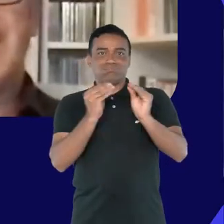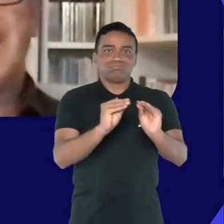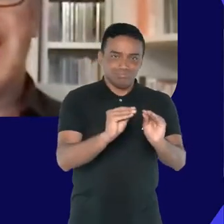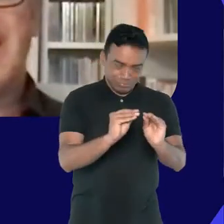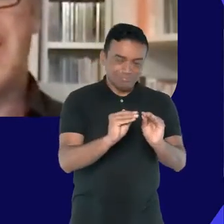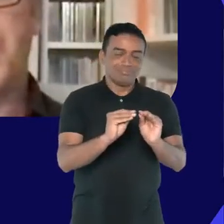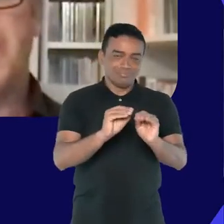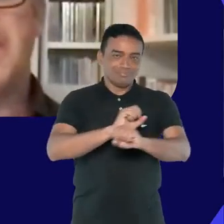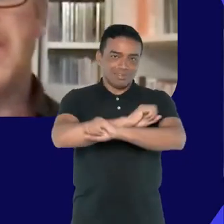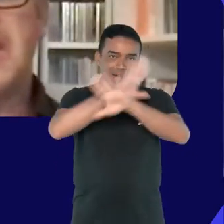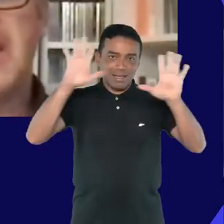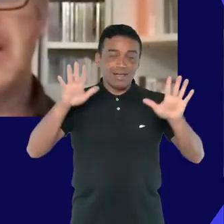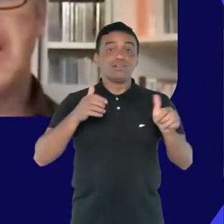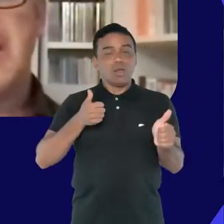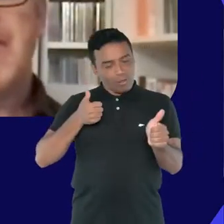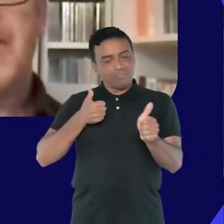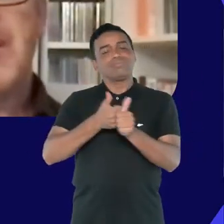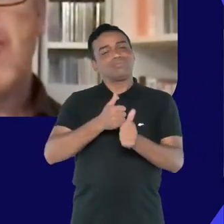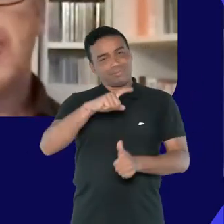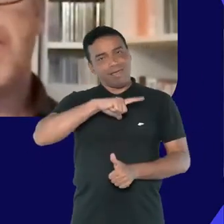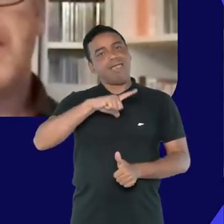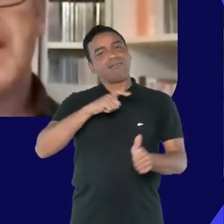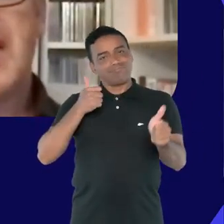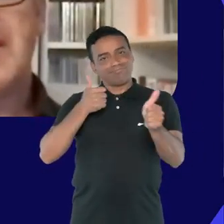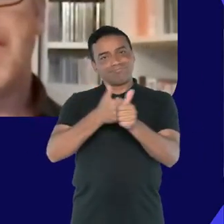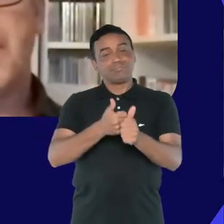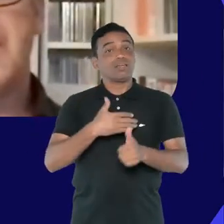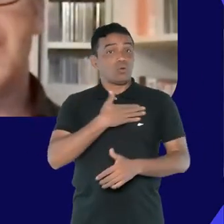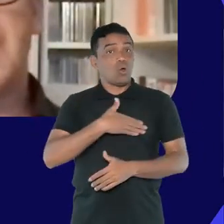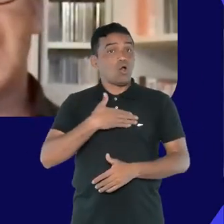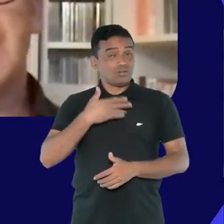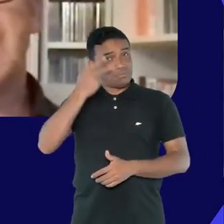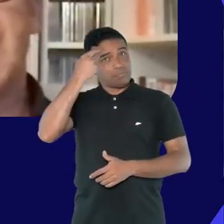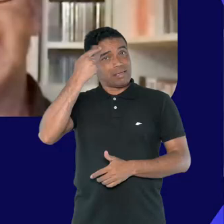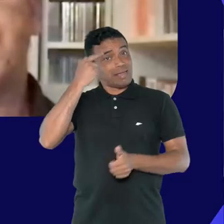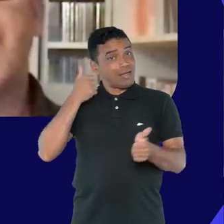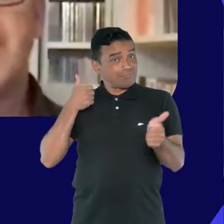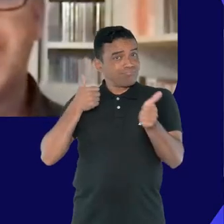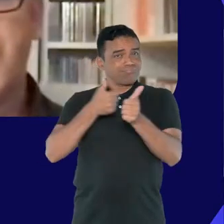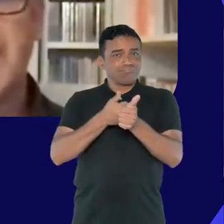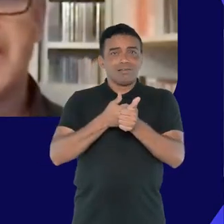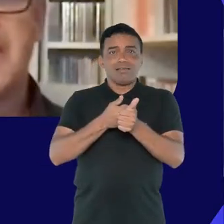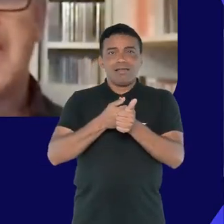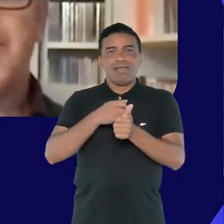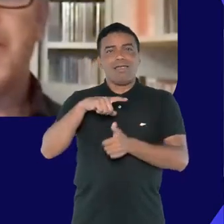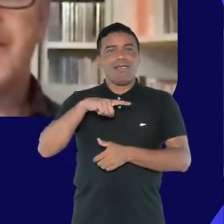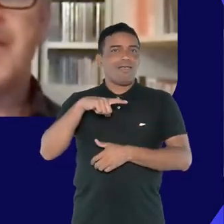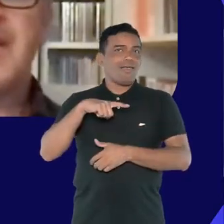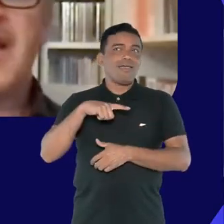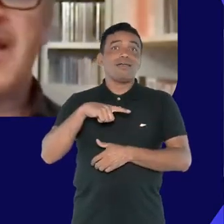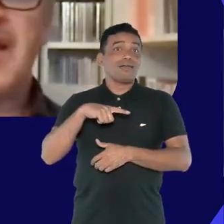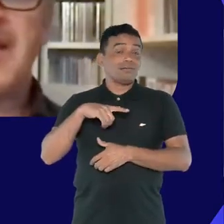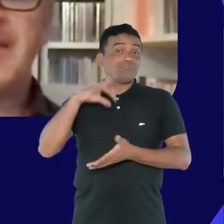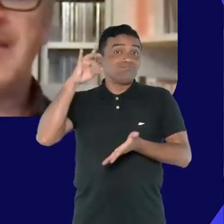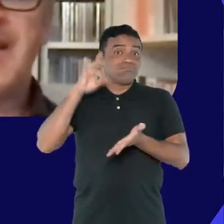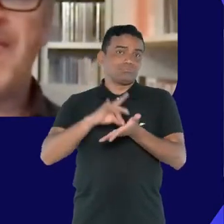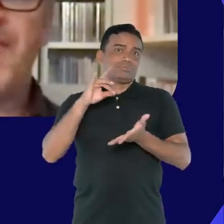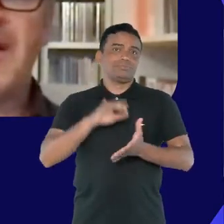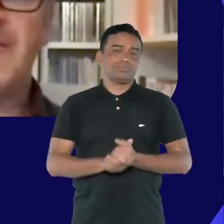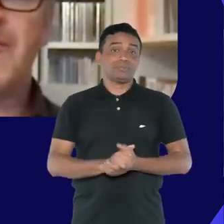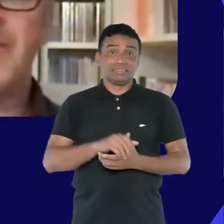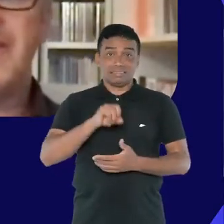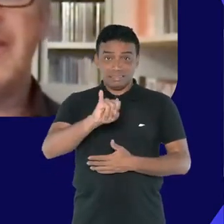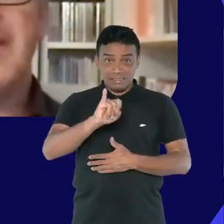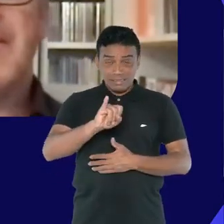existe essa proximidade. E eu gosto de pensar que essa proximidade é de parte a parte, porque se